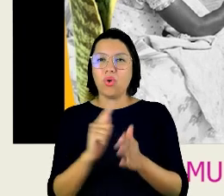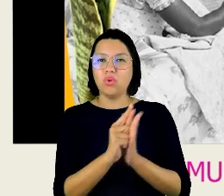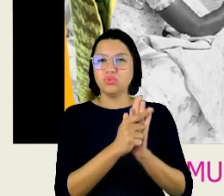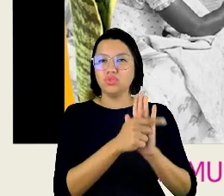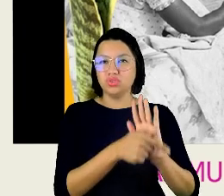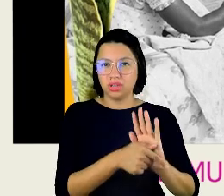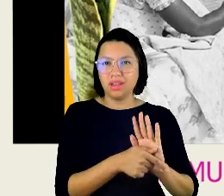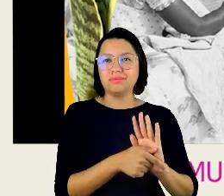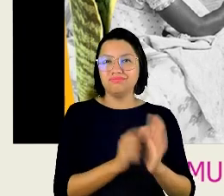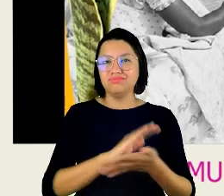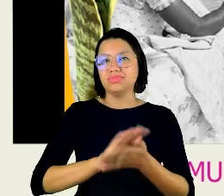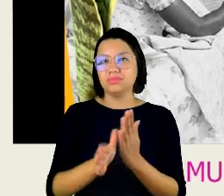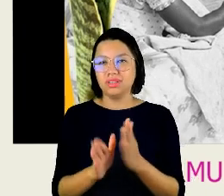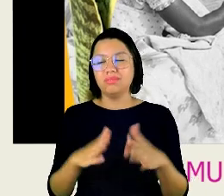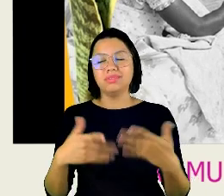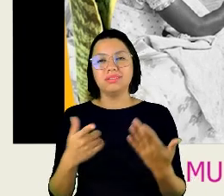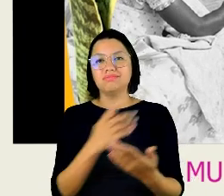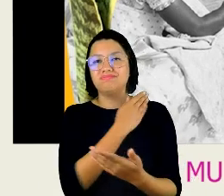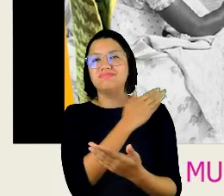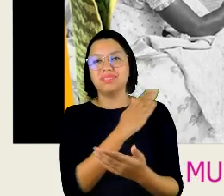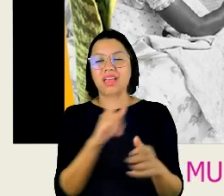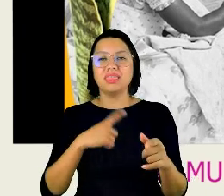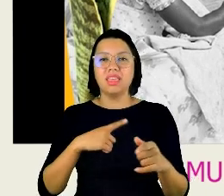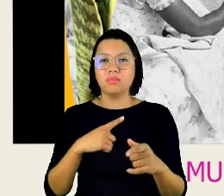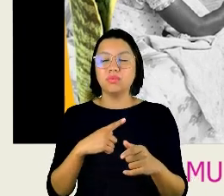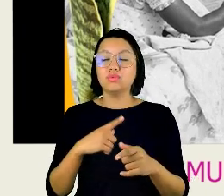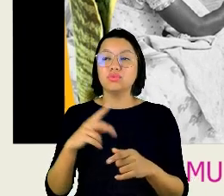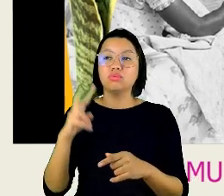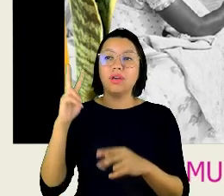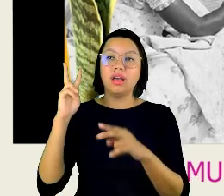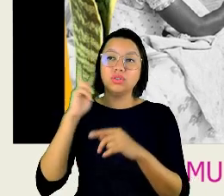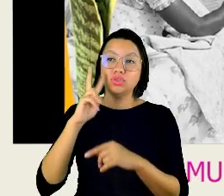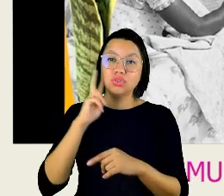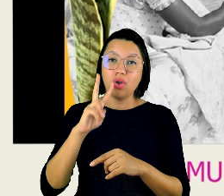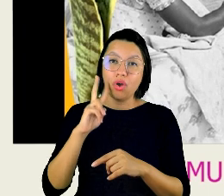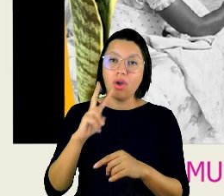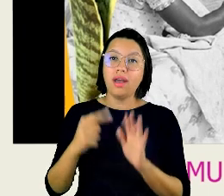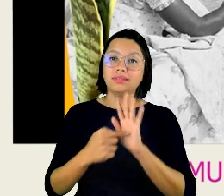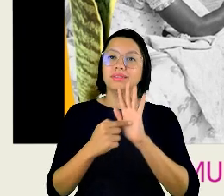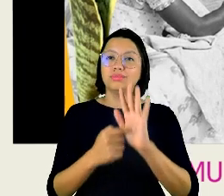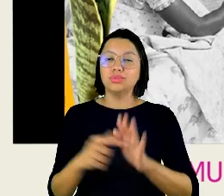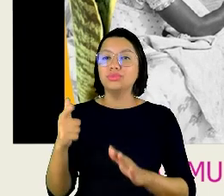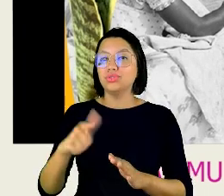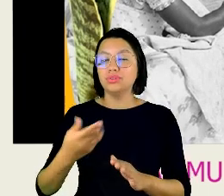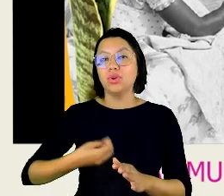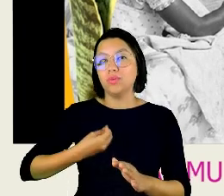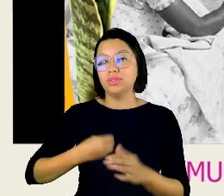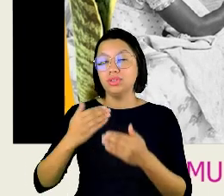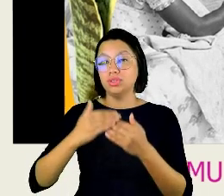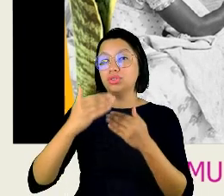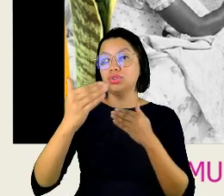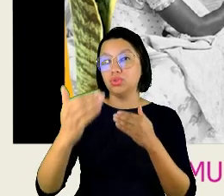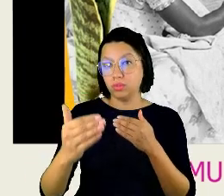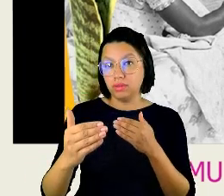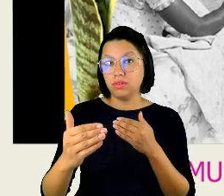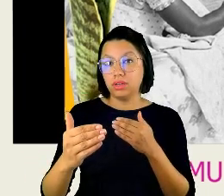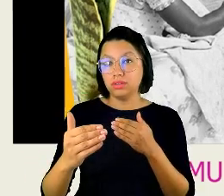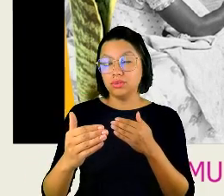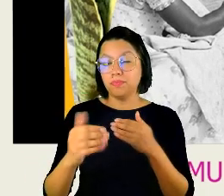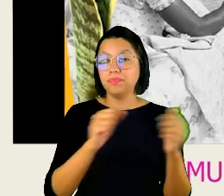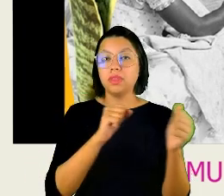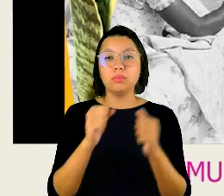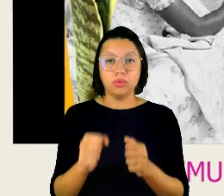Ou seja, a gente tem uma história que está se repercutindo, de certa forma, existe um avanço